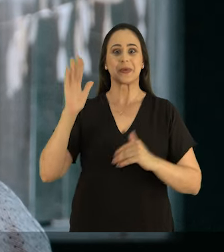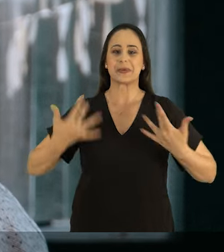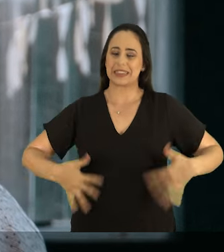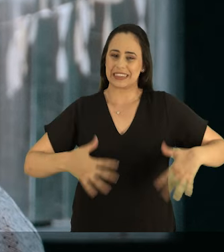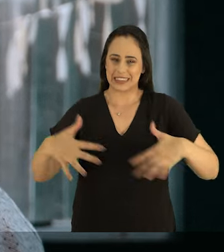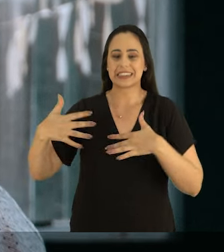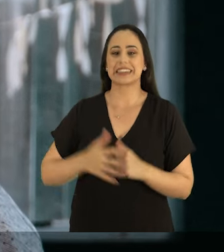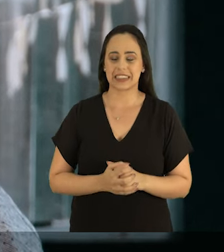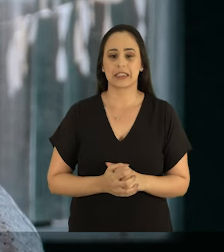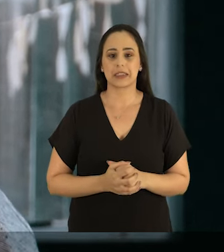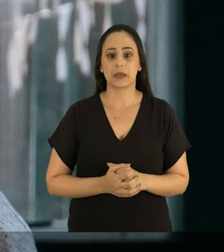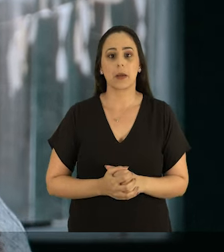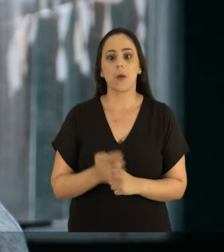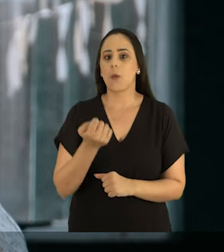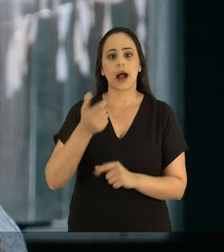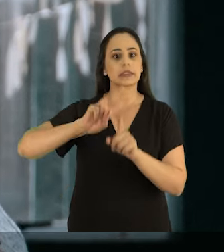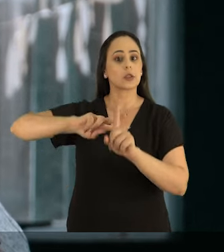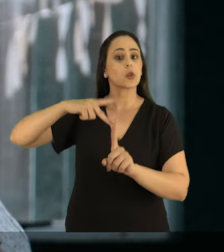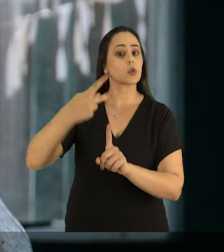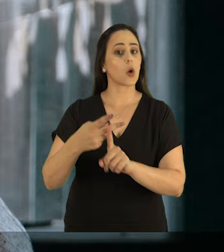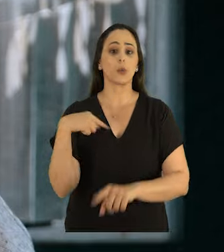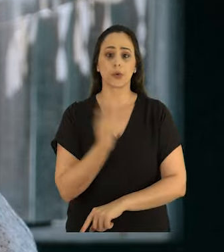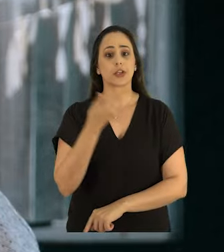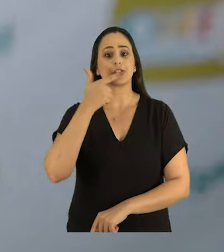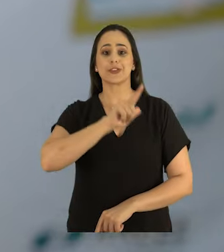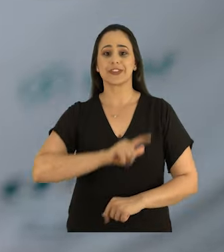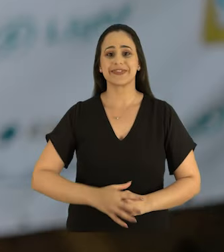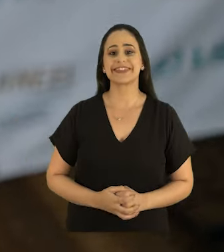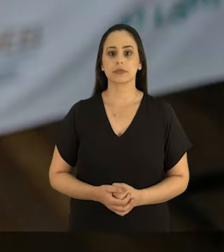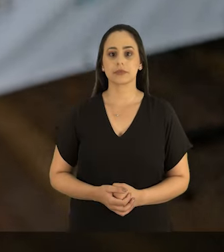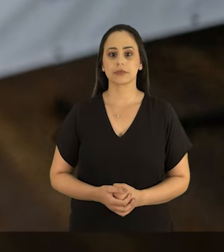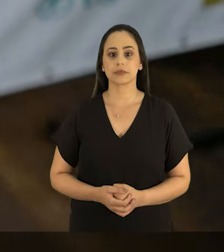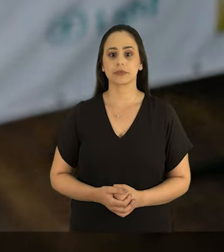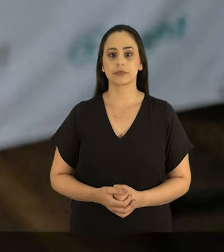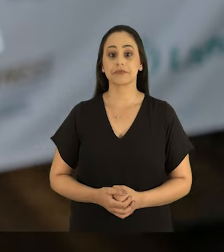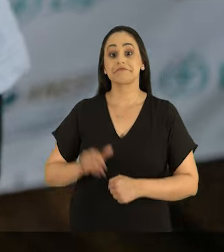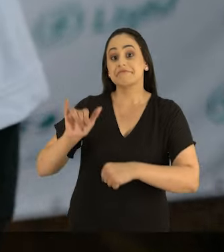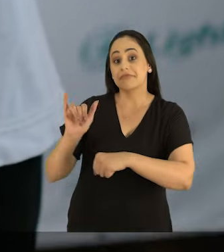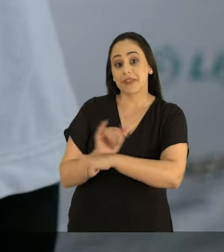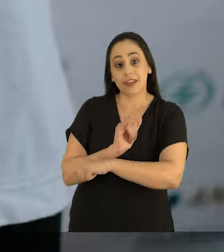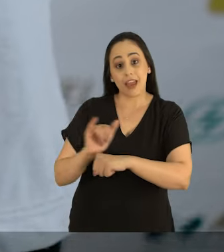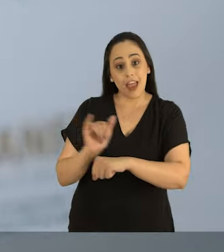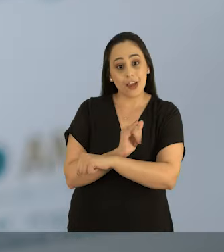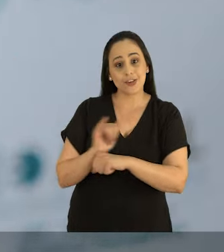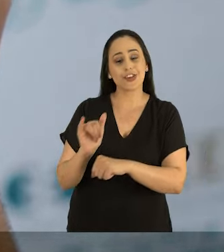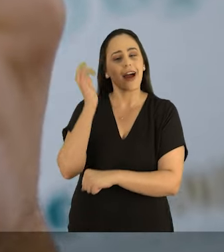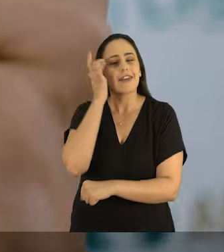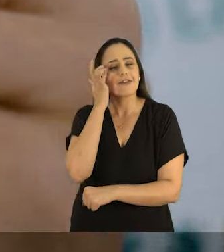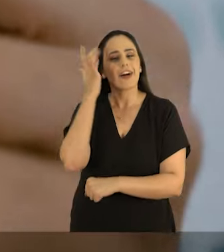cidades e quase que mais que o dobro da meta que a gente tinha previsto. E também jogar maneira de